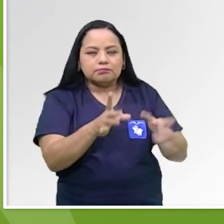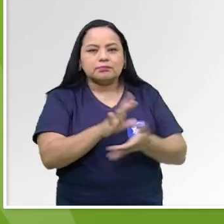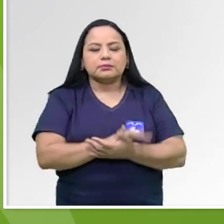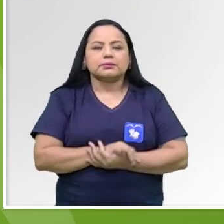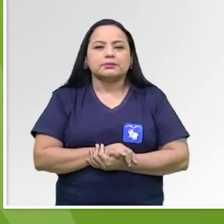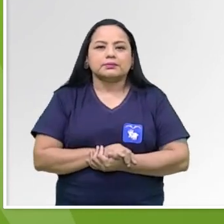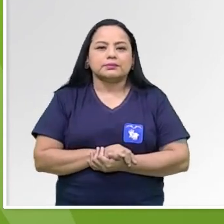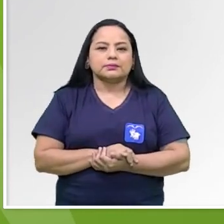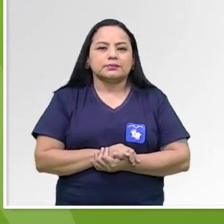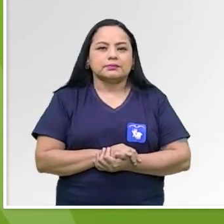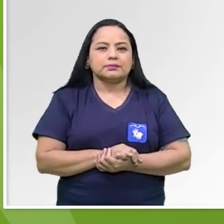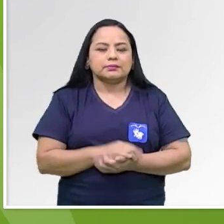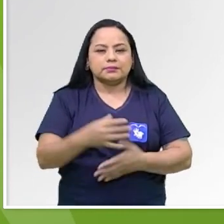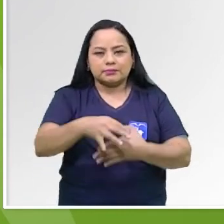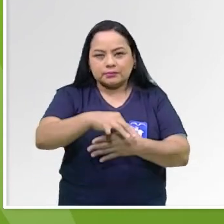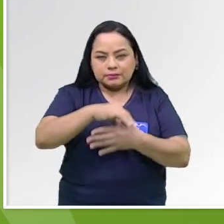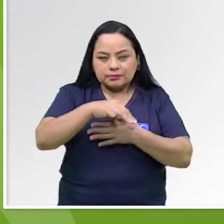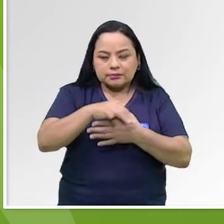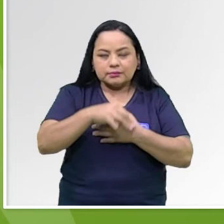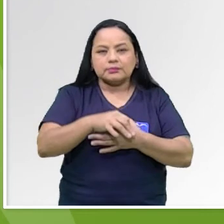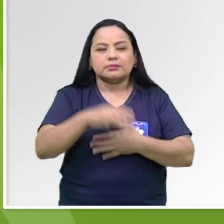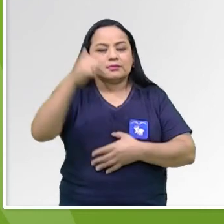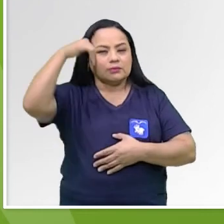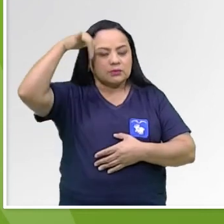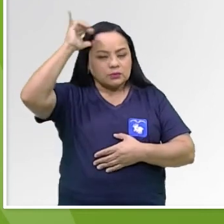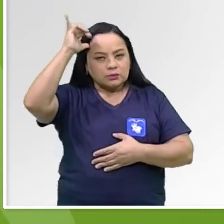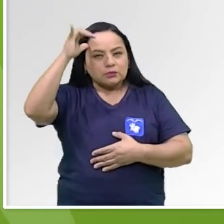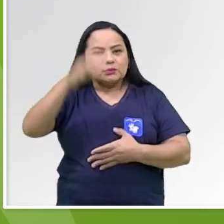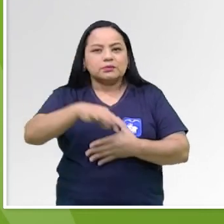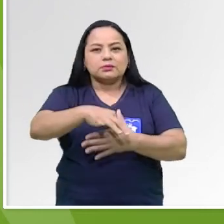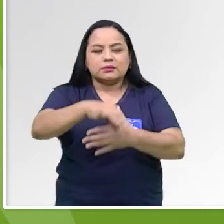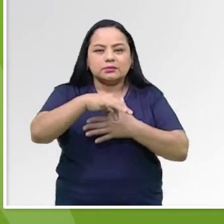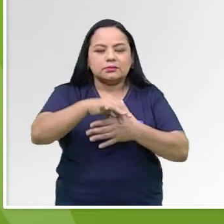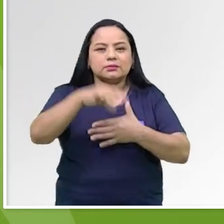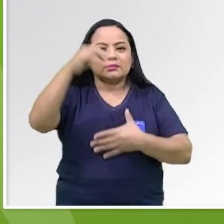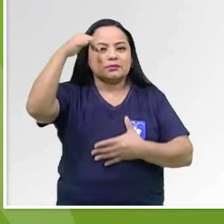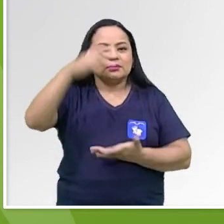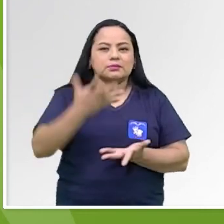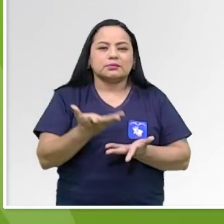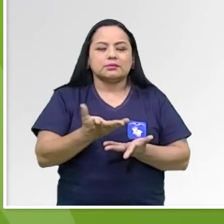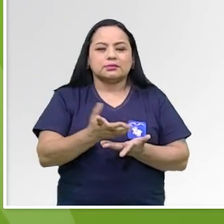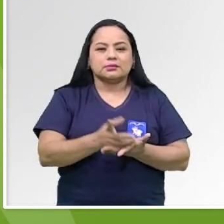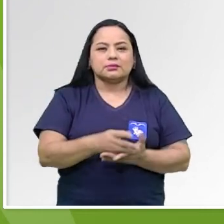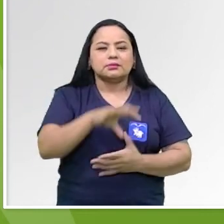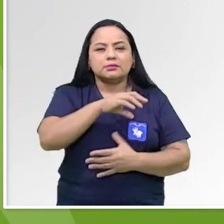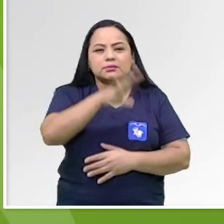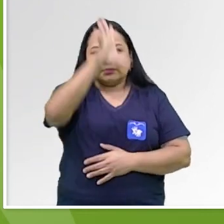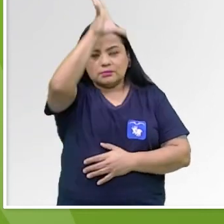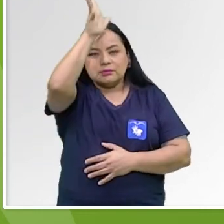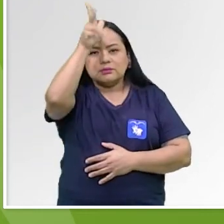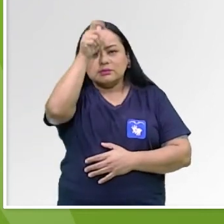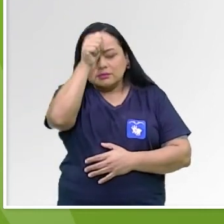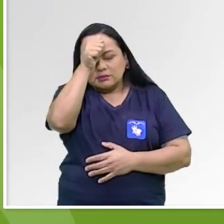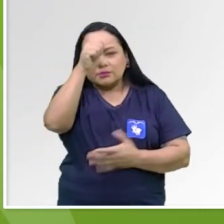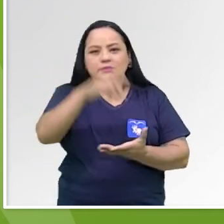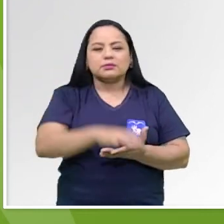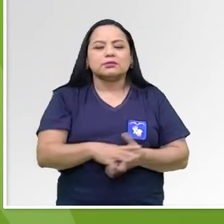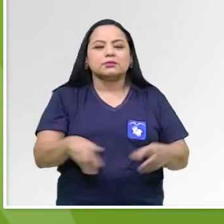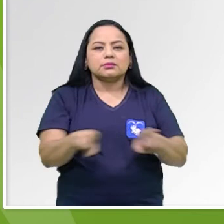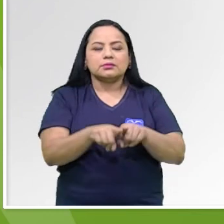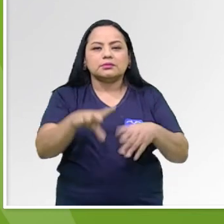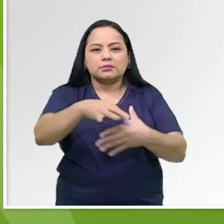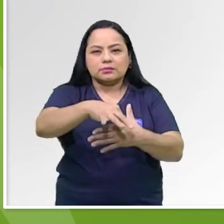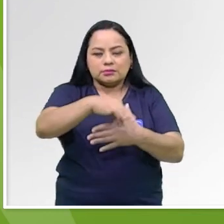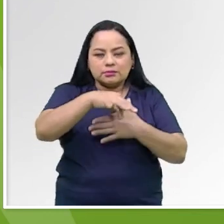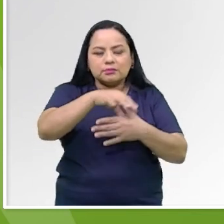né? A carne do boi, carne da vaca, né? Carne ali dos frangos, das galinhas e também a carne